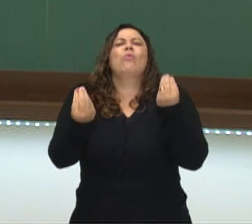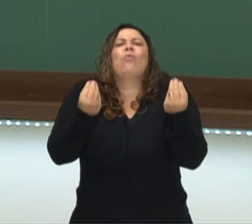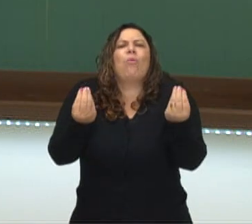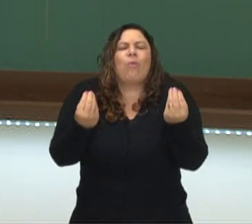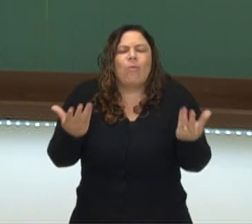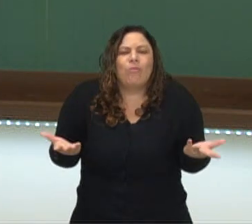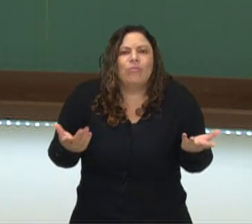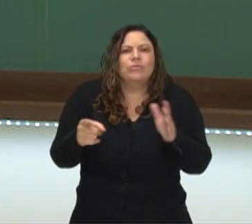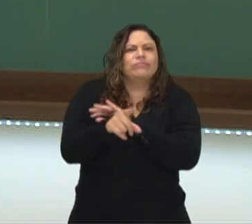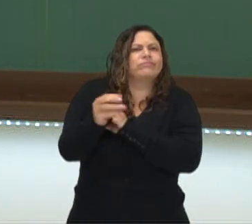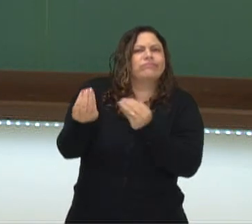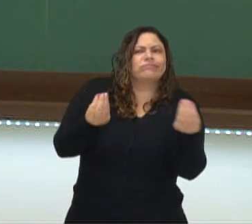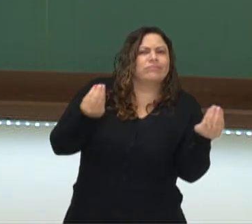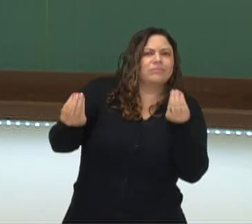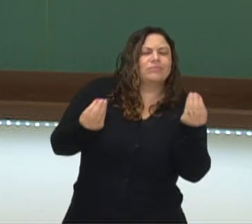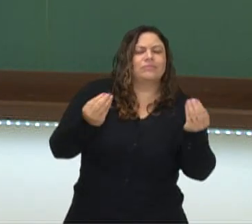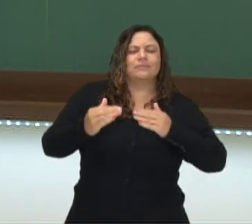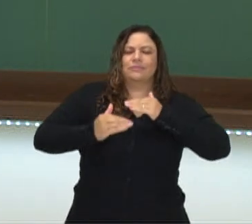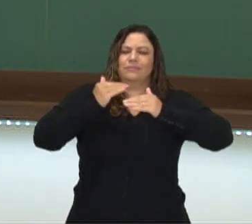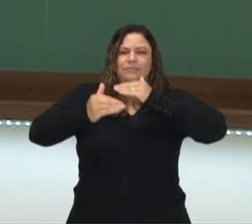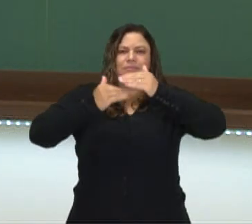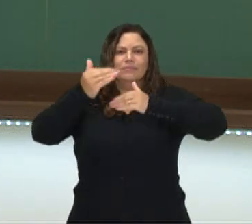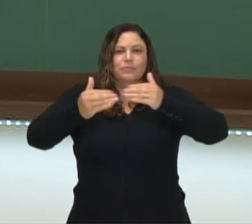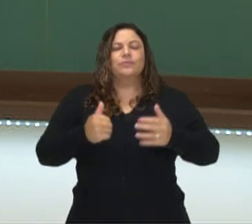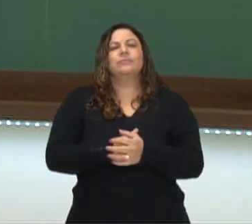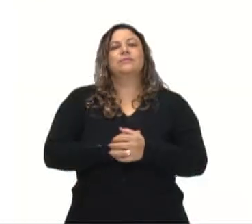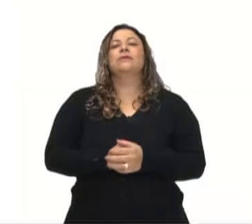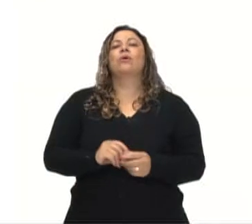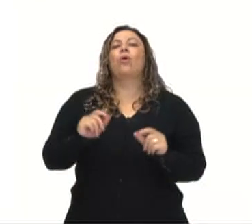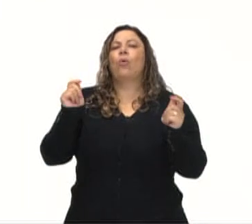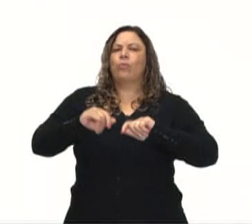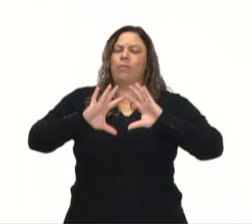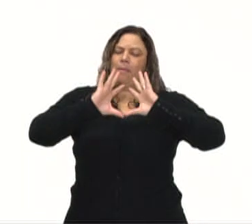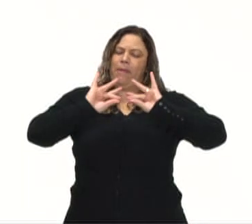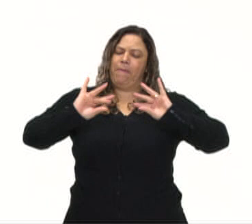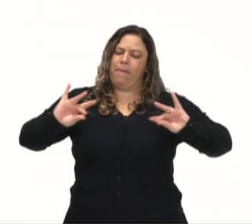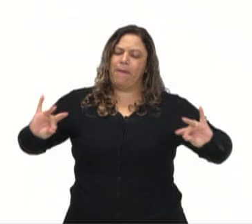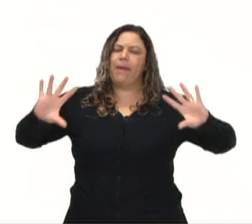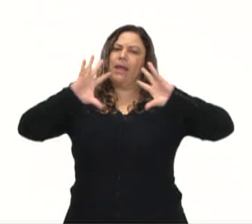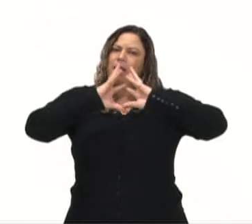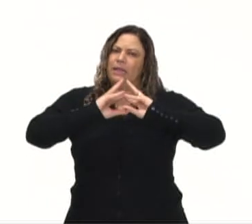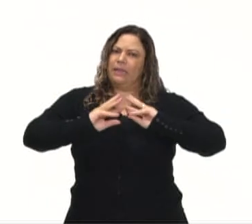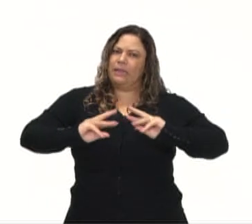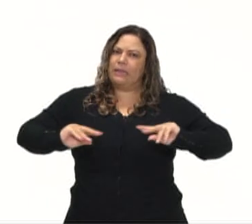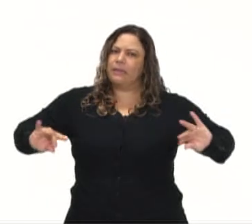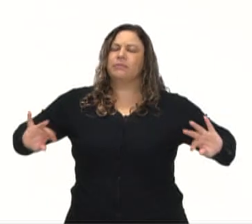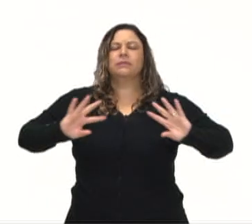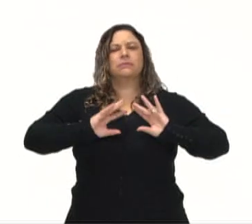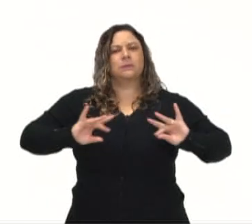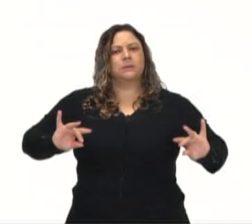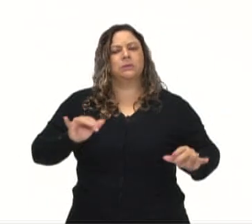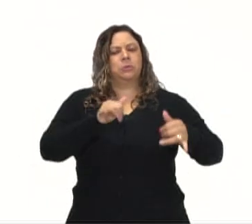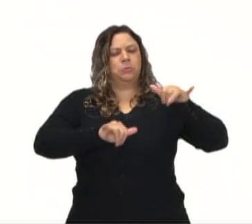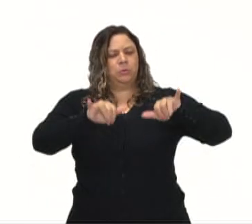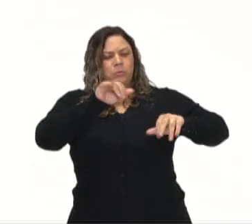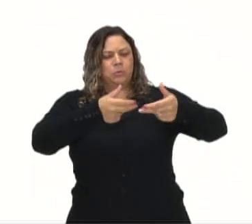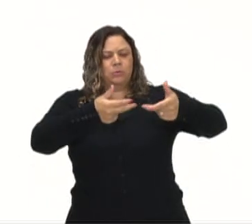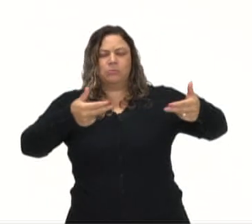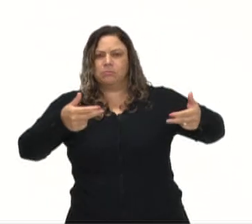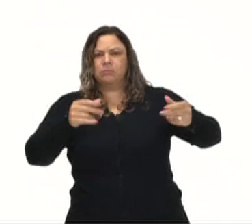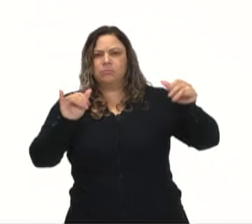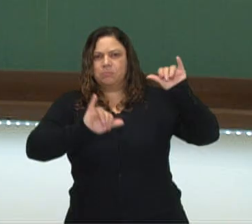gente vai ver o exemplo logo mais, e poderia também ser um soluto gasoso, o refrigerante. O refrigerante